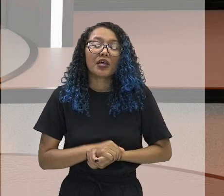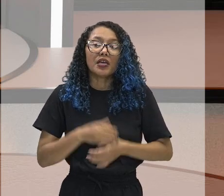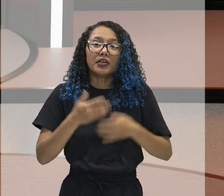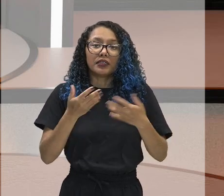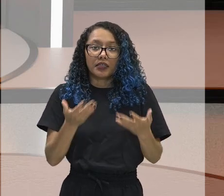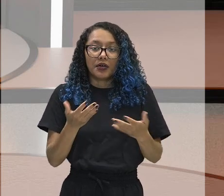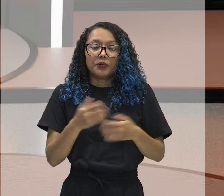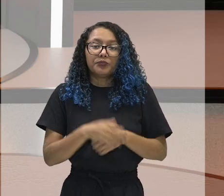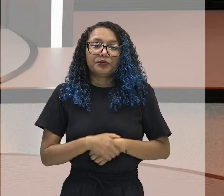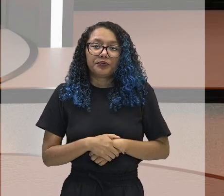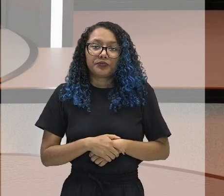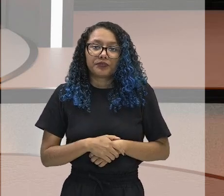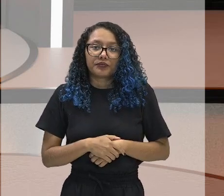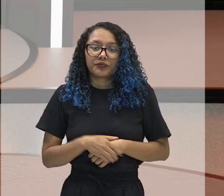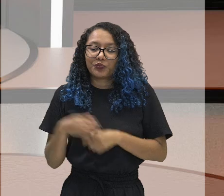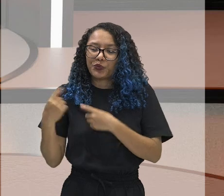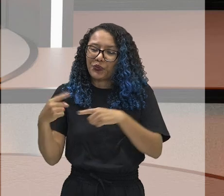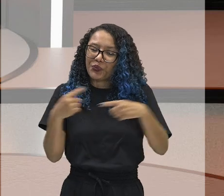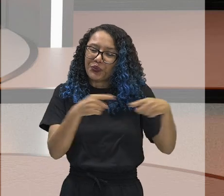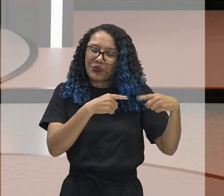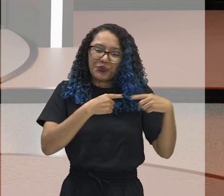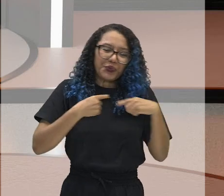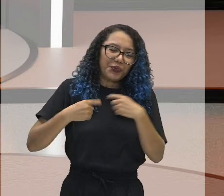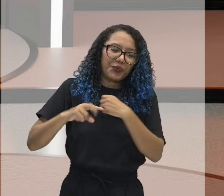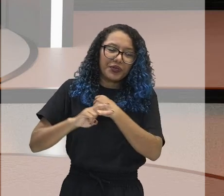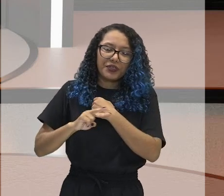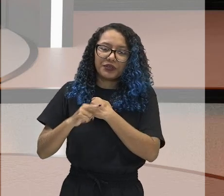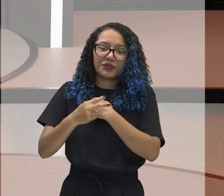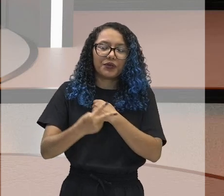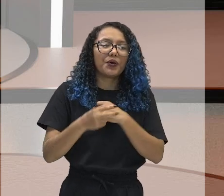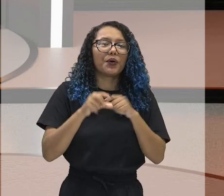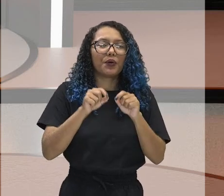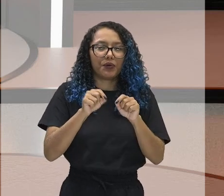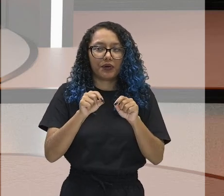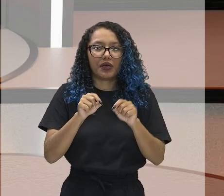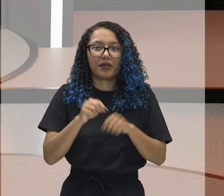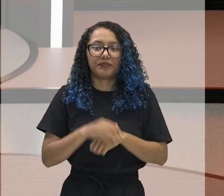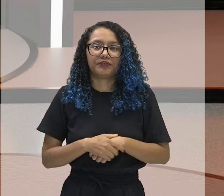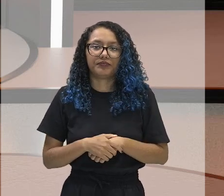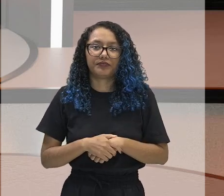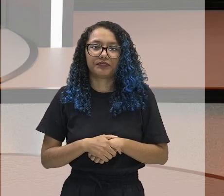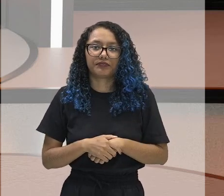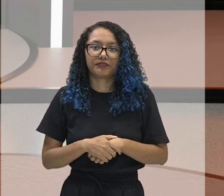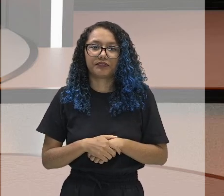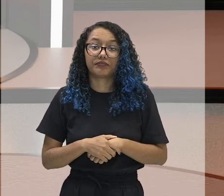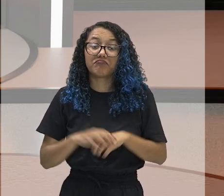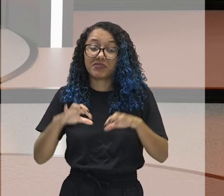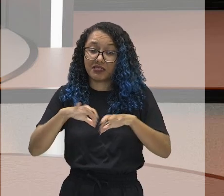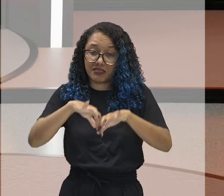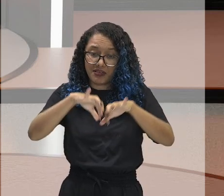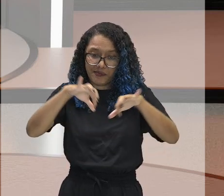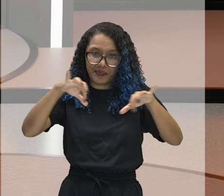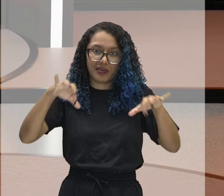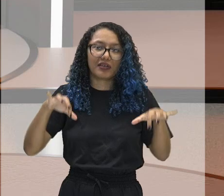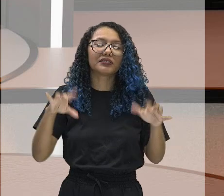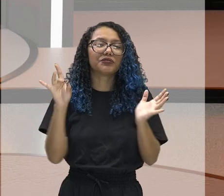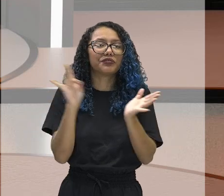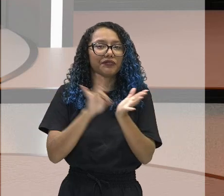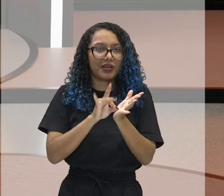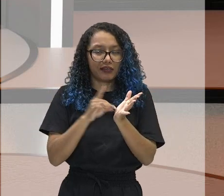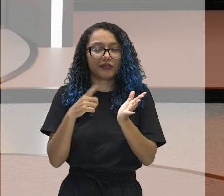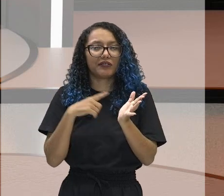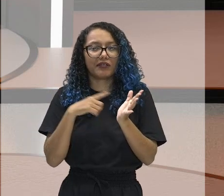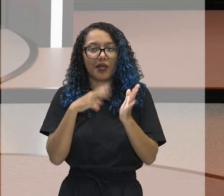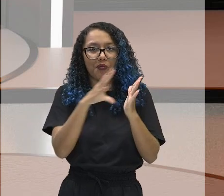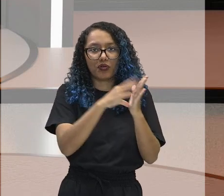ou culminaram, por que não dizer, em uma ruptura entre esses dois modelos de cristianismo, dando origem ao que a